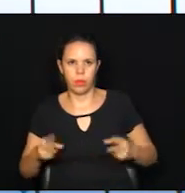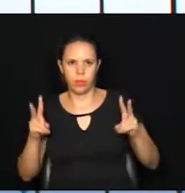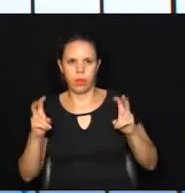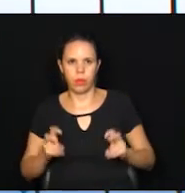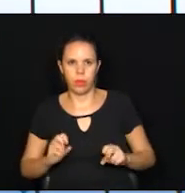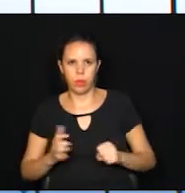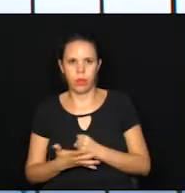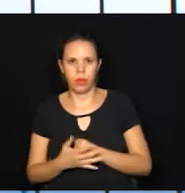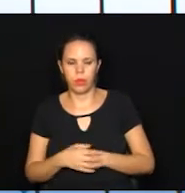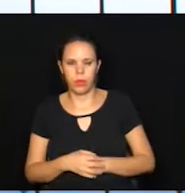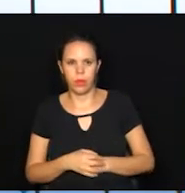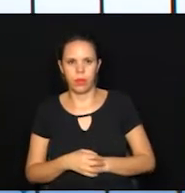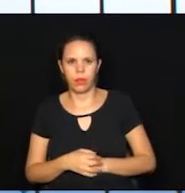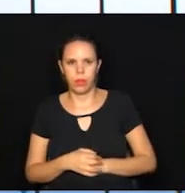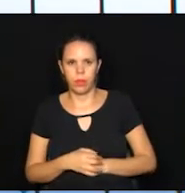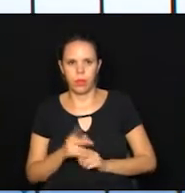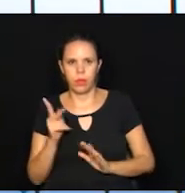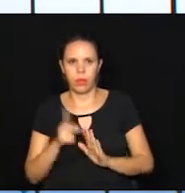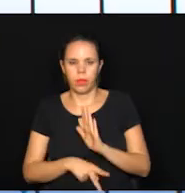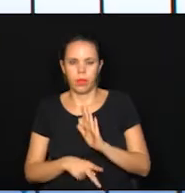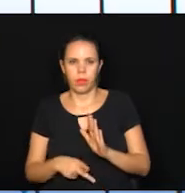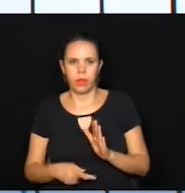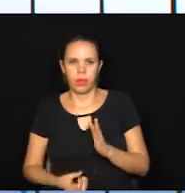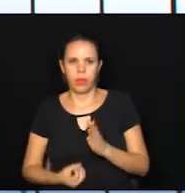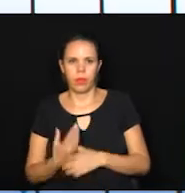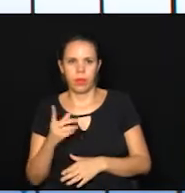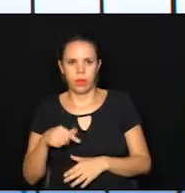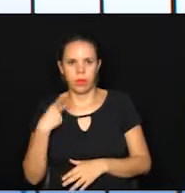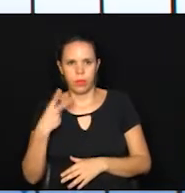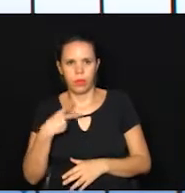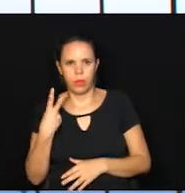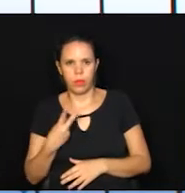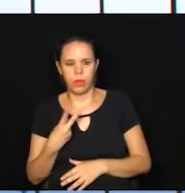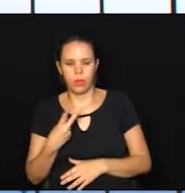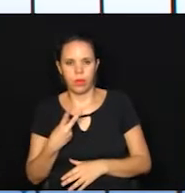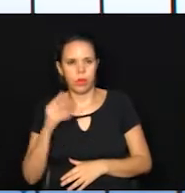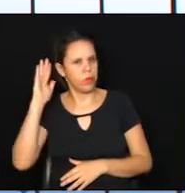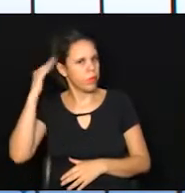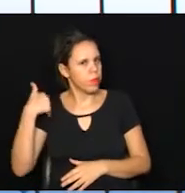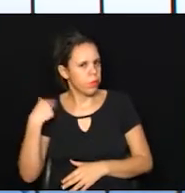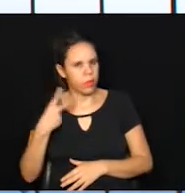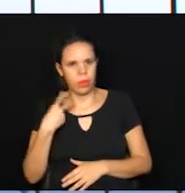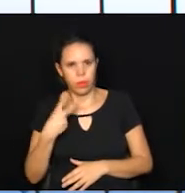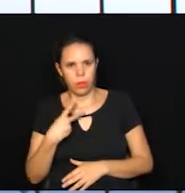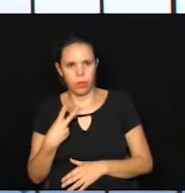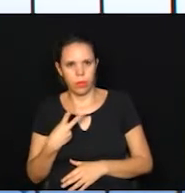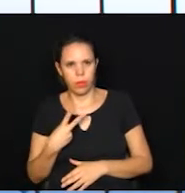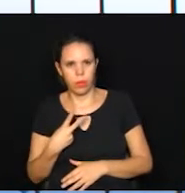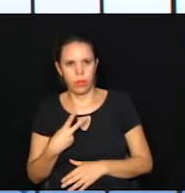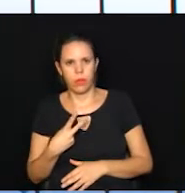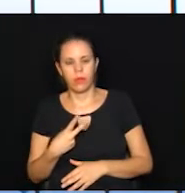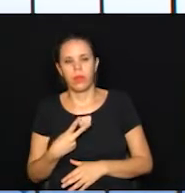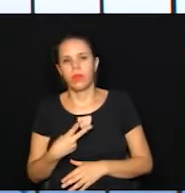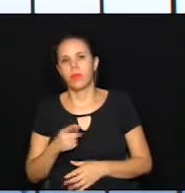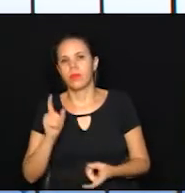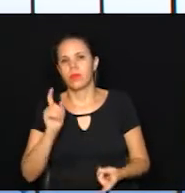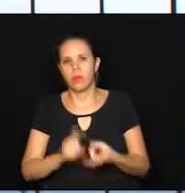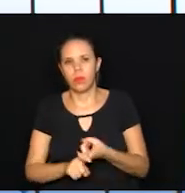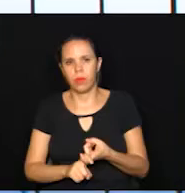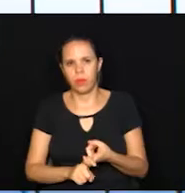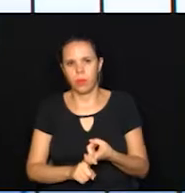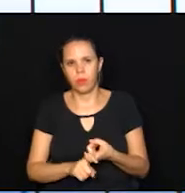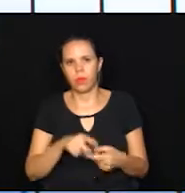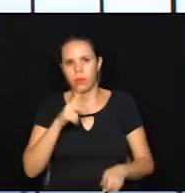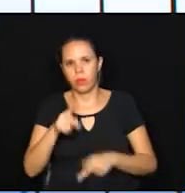da Covid-19, e um projeto que está na pauta é da vereadora Débora Palermo, que pune locadores e